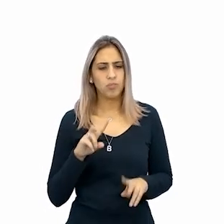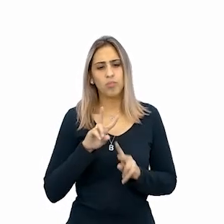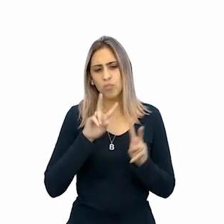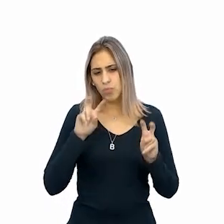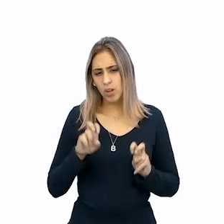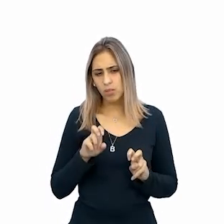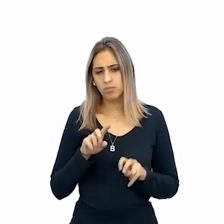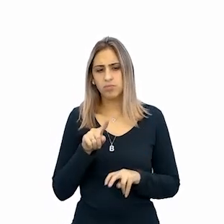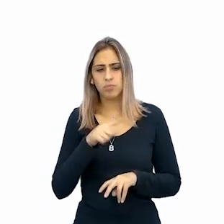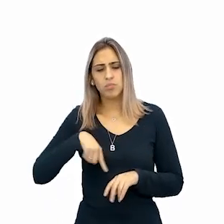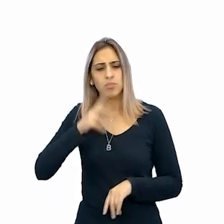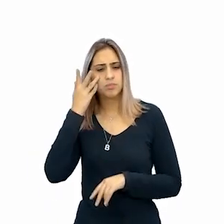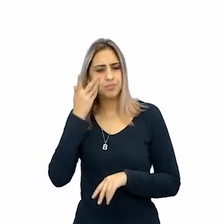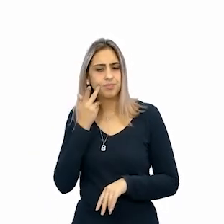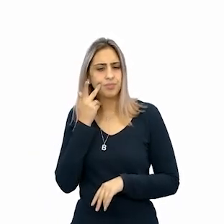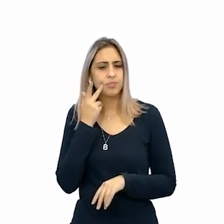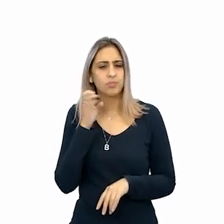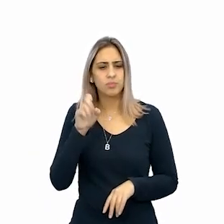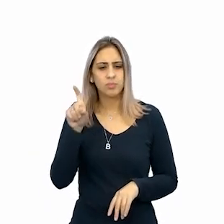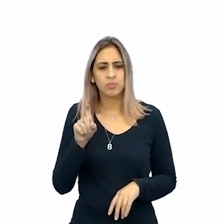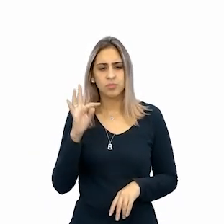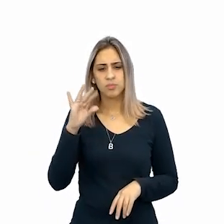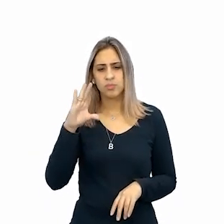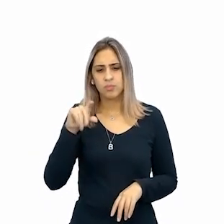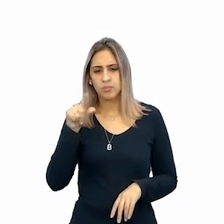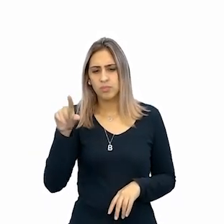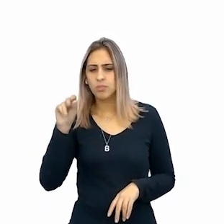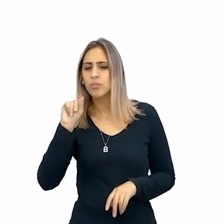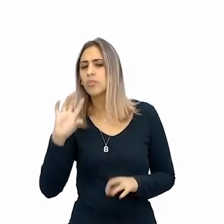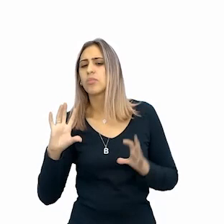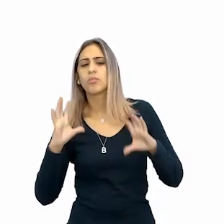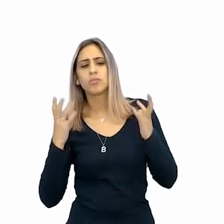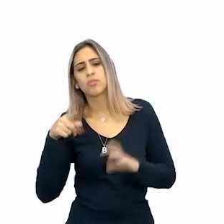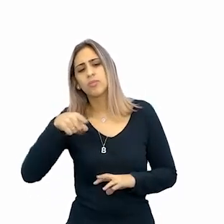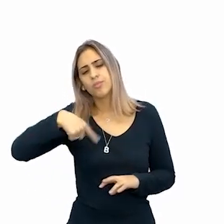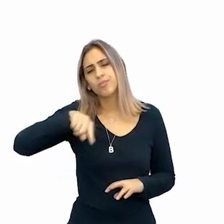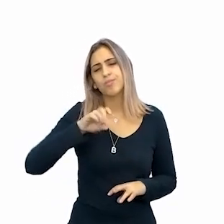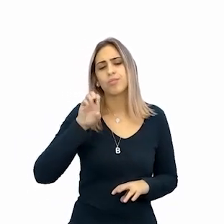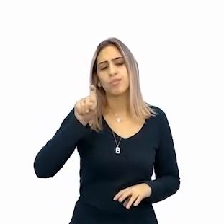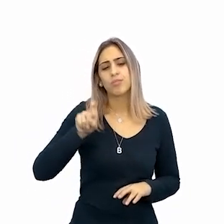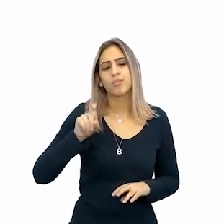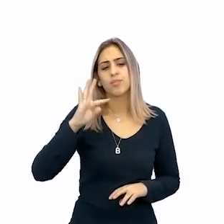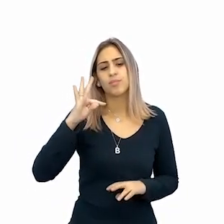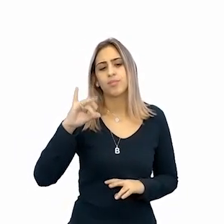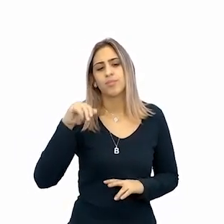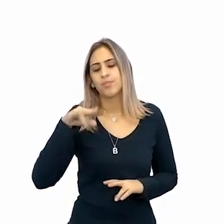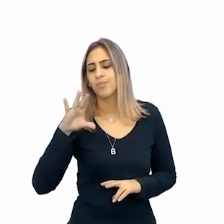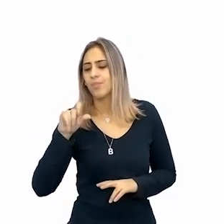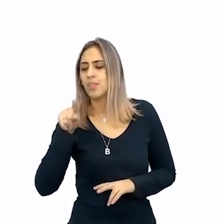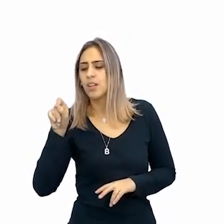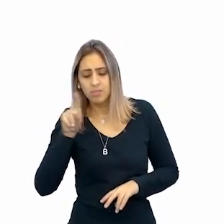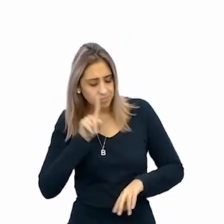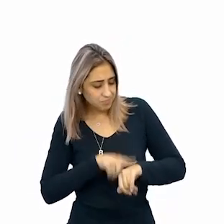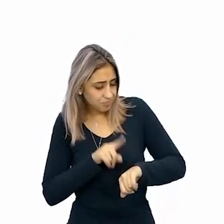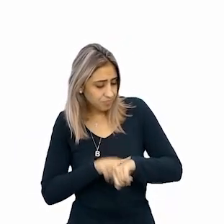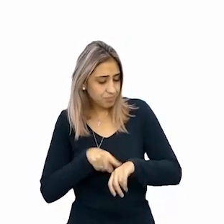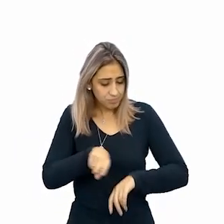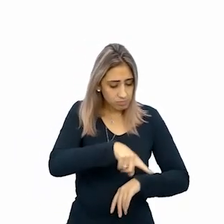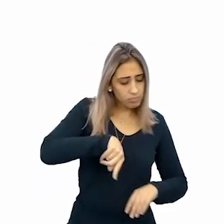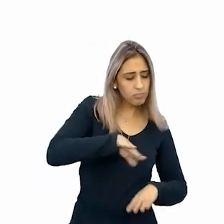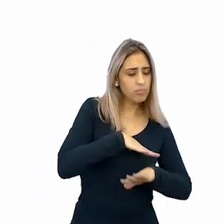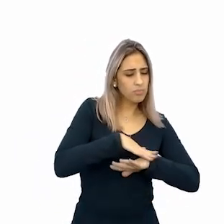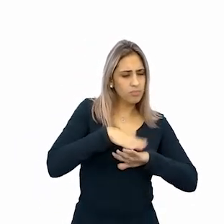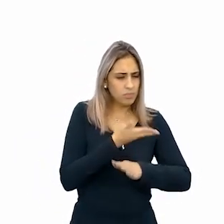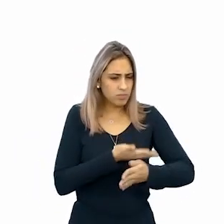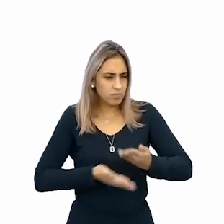didática sobre os animais em extinção e o que causa a extinção. É um momento que, com uma roda de